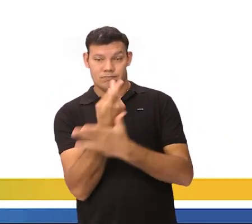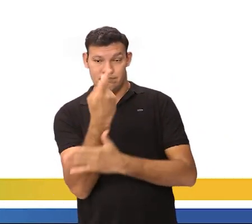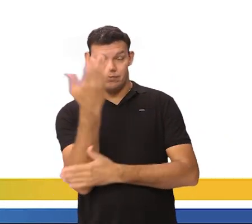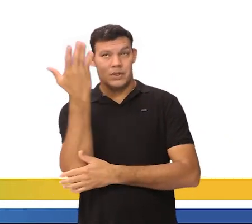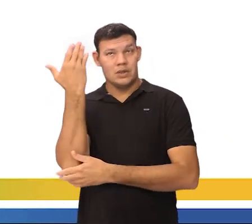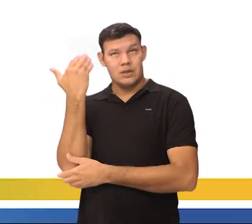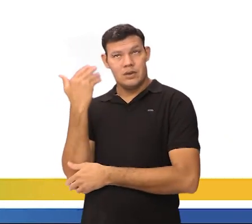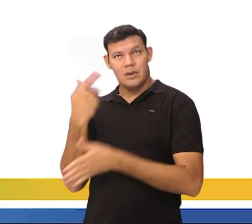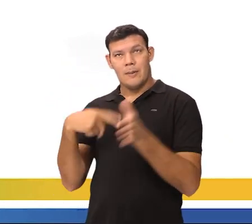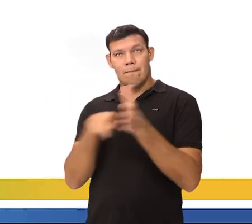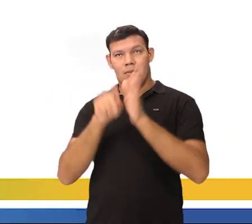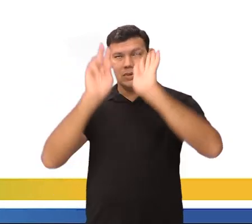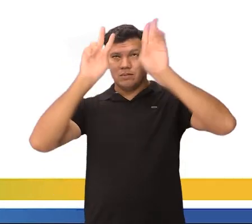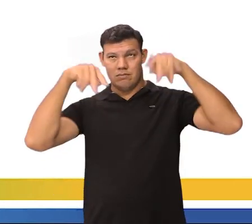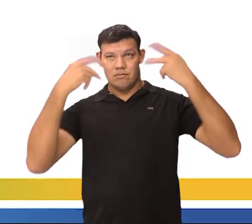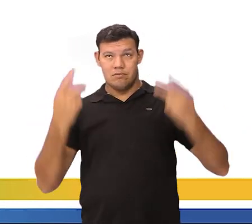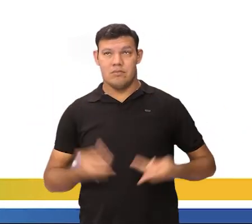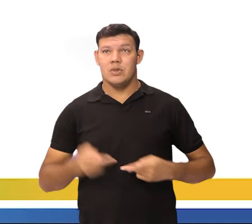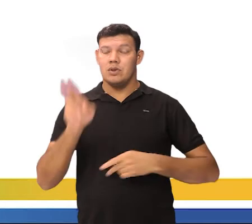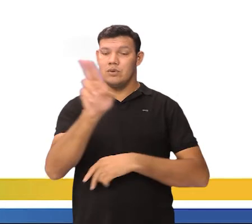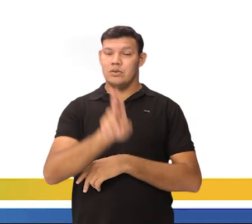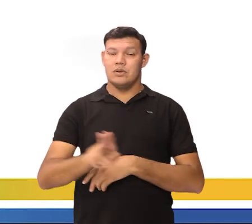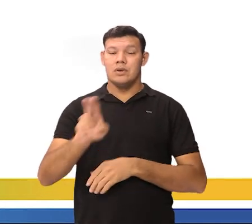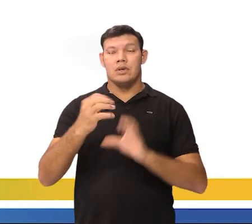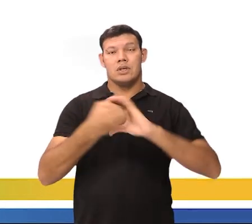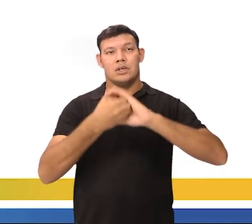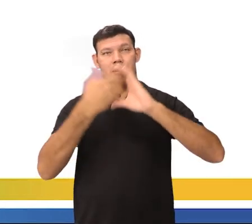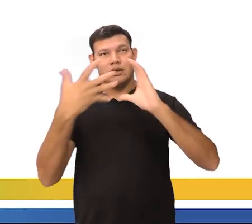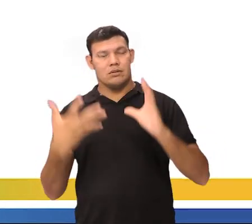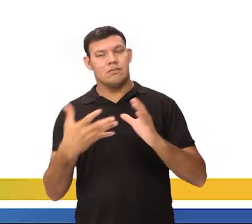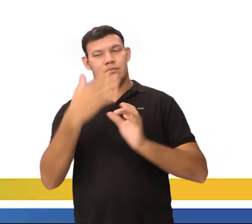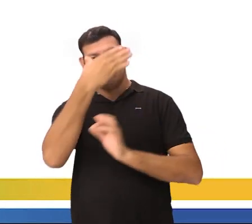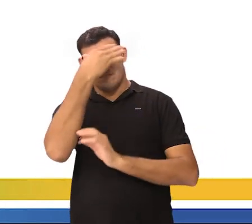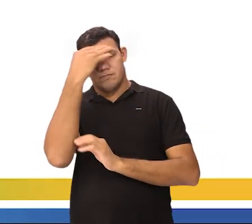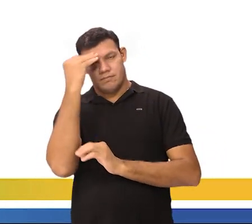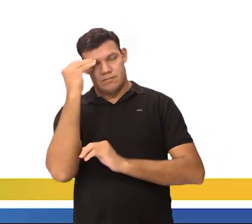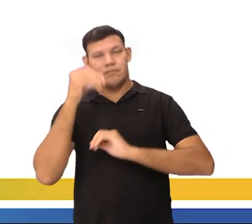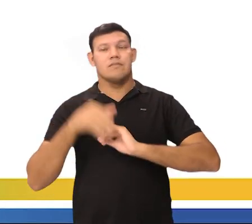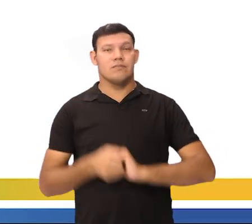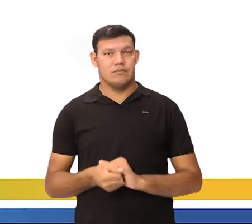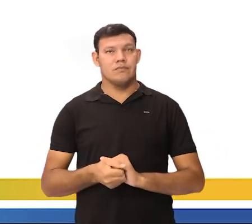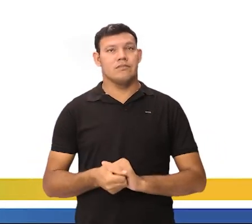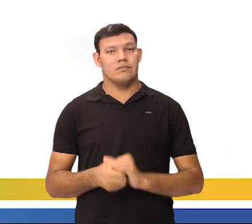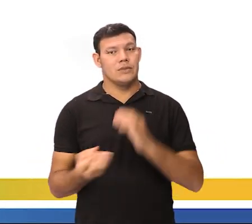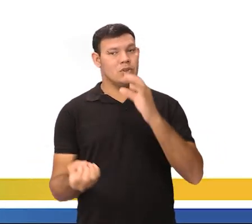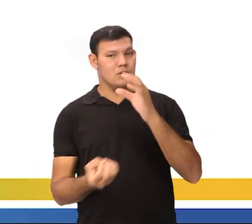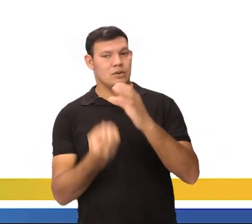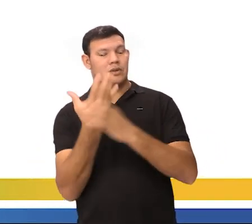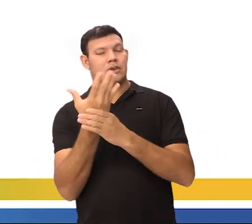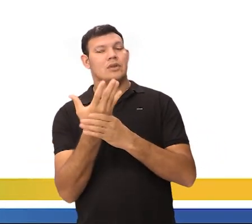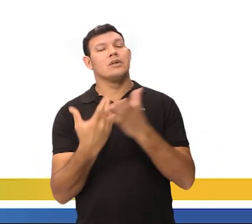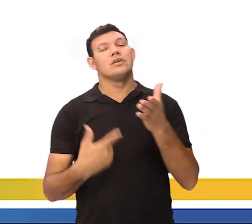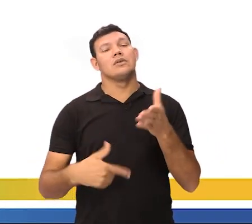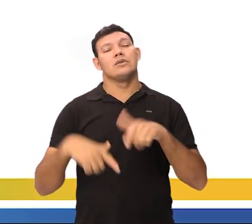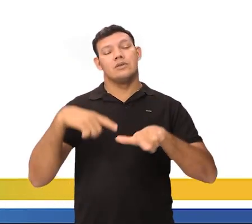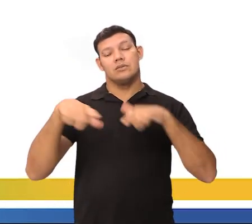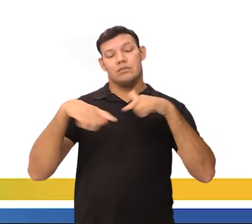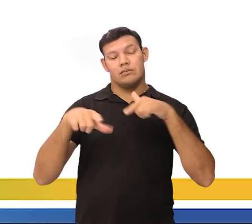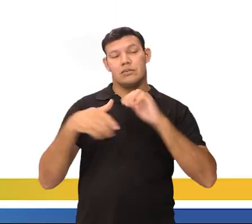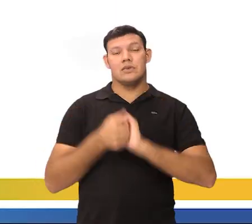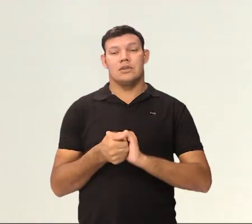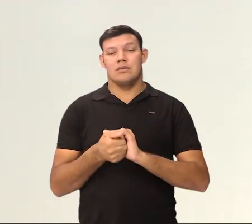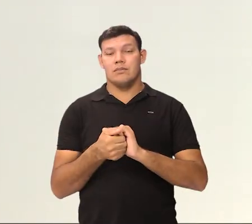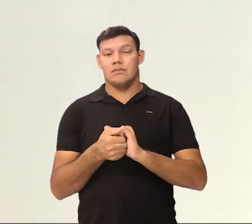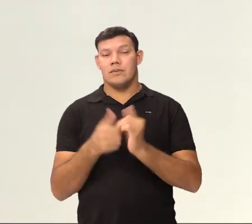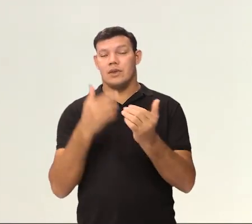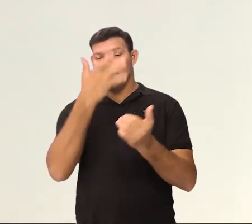os acontecimentos do passado dos homens, utilizando-se dos vestígios que a humanidade deixou. E é a partir daí que surge o trabalho e